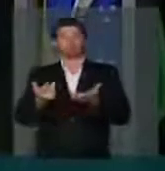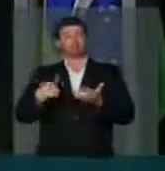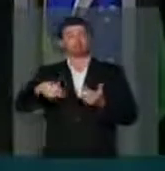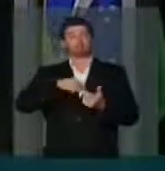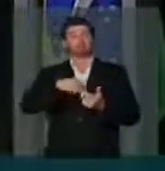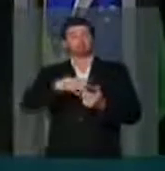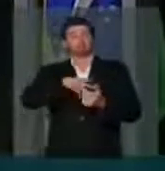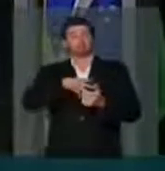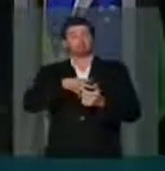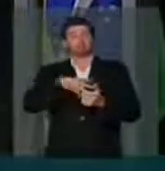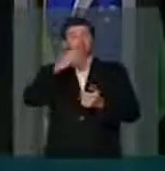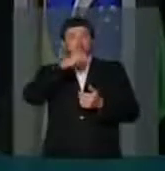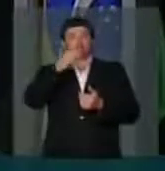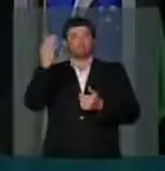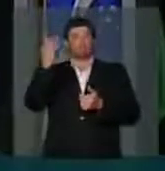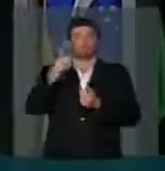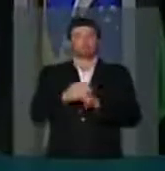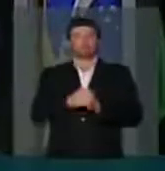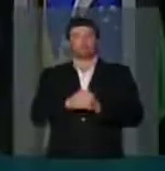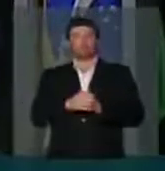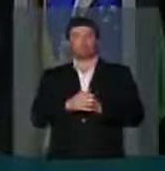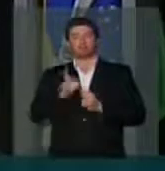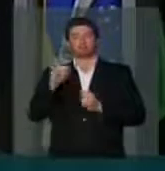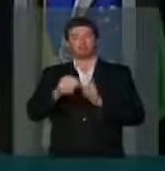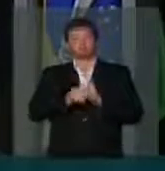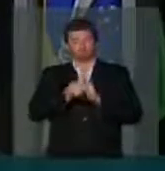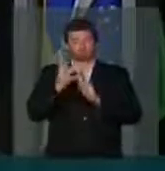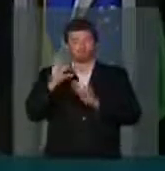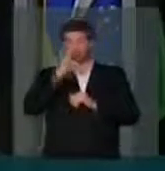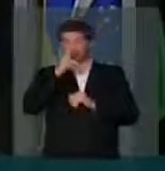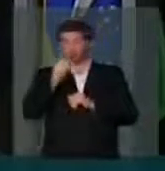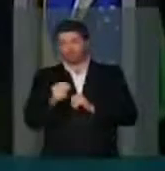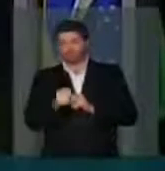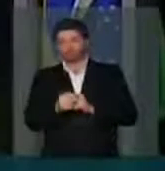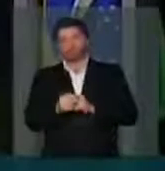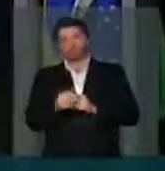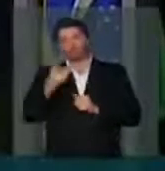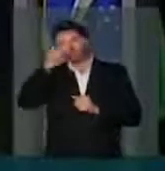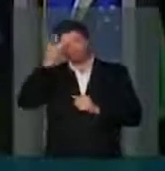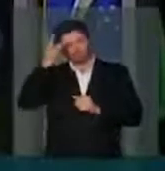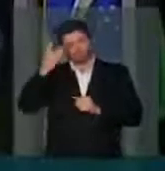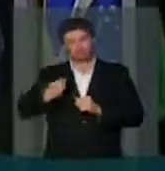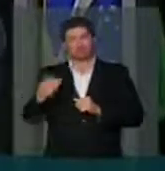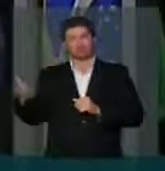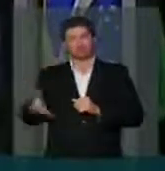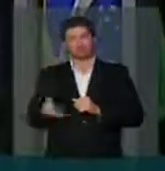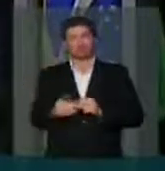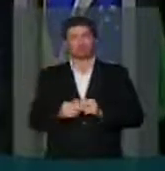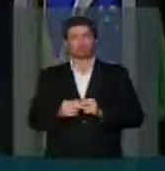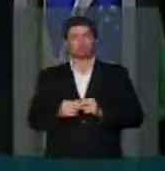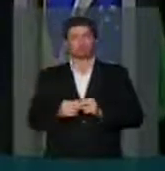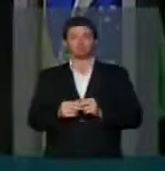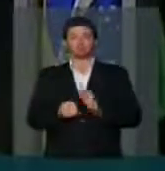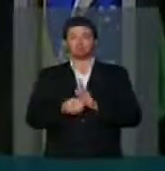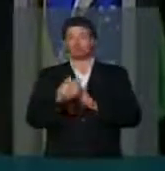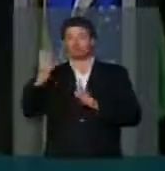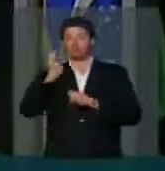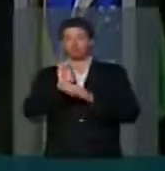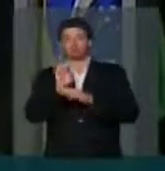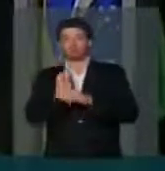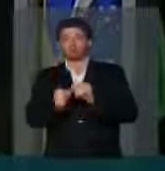sentimos nesse último domingo foi um número grande de participantes, vários